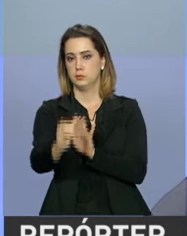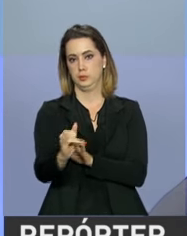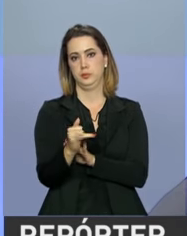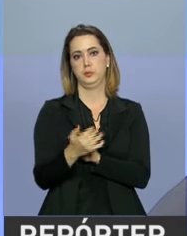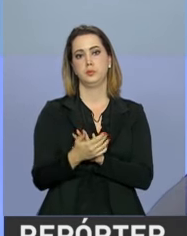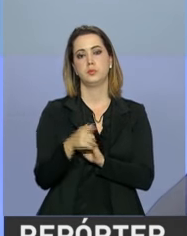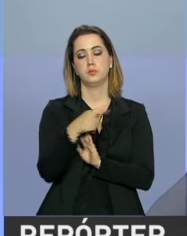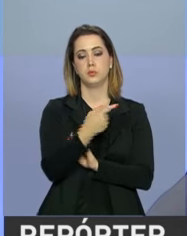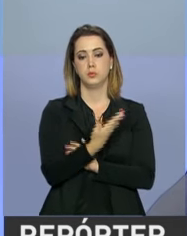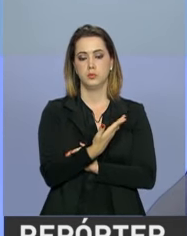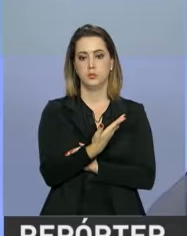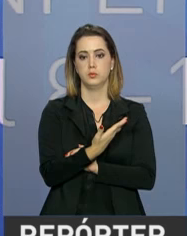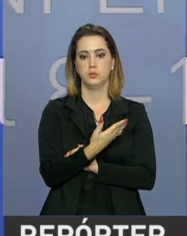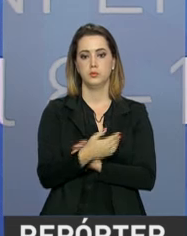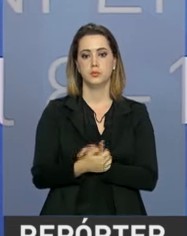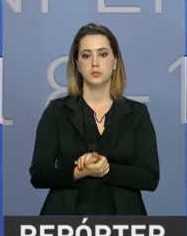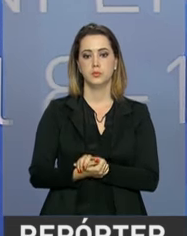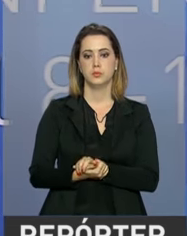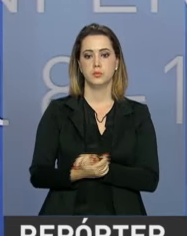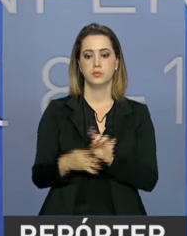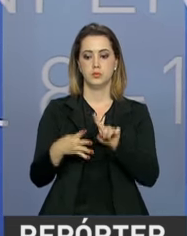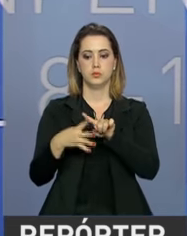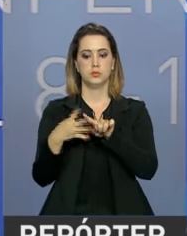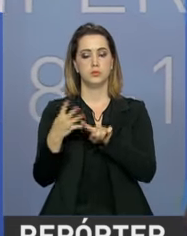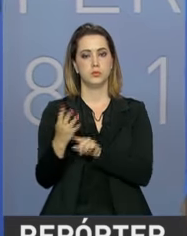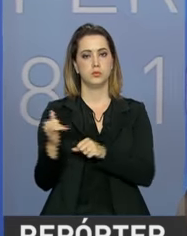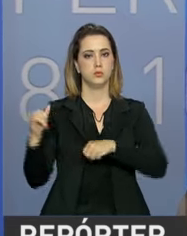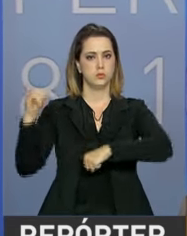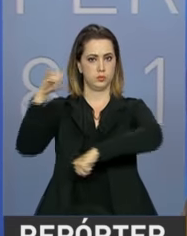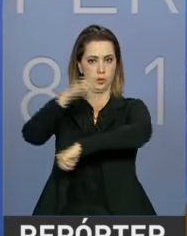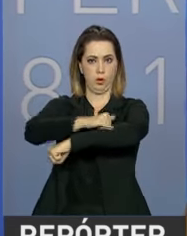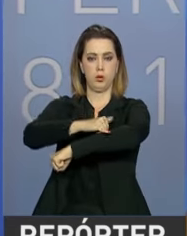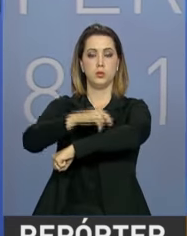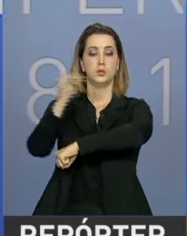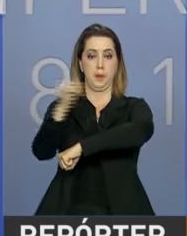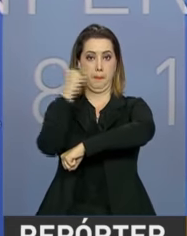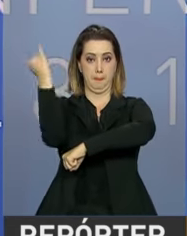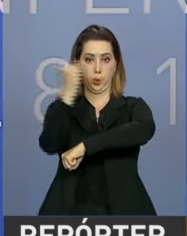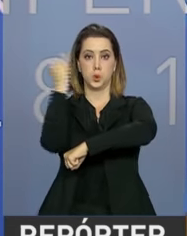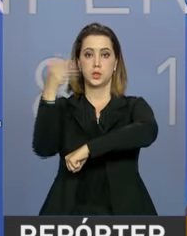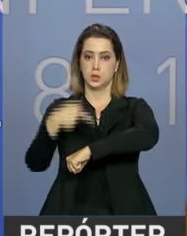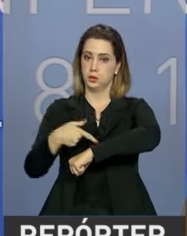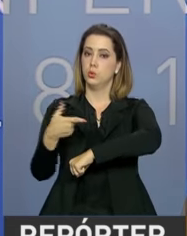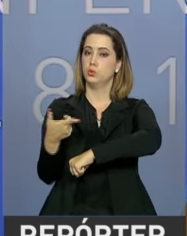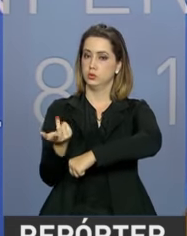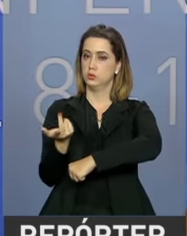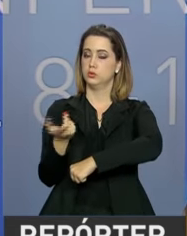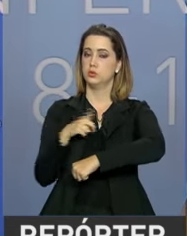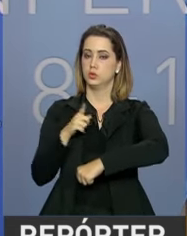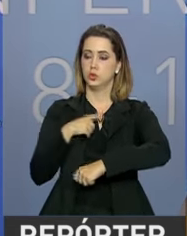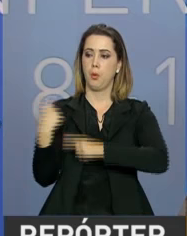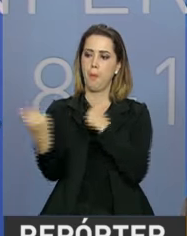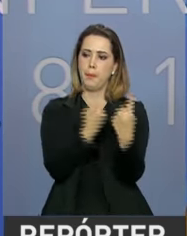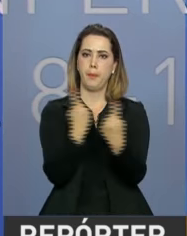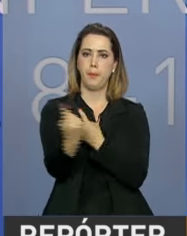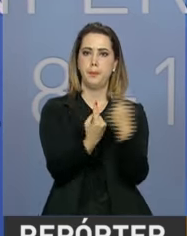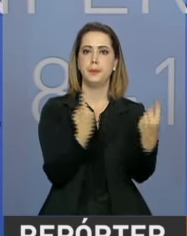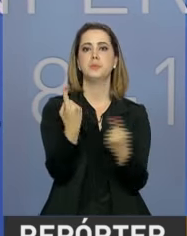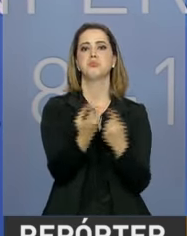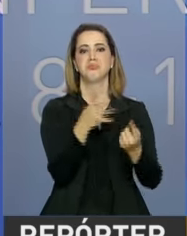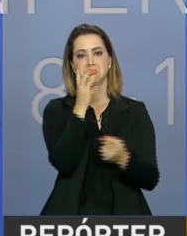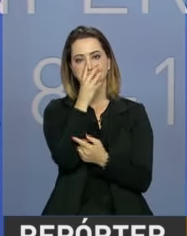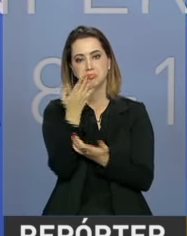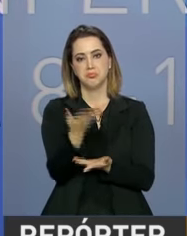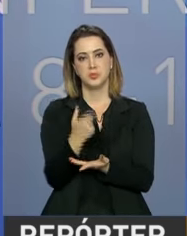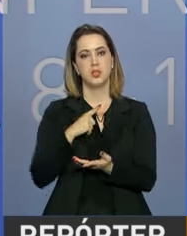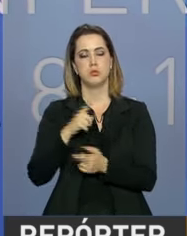Investimentos, Tarcísio Freitas. São 4 aeroportos importantes, com movimentação de passageiros expressiva e que já tem despertado o interesse